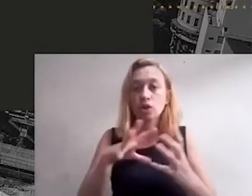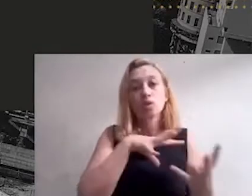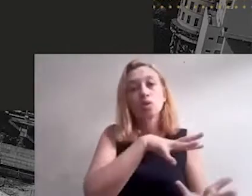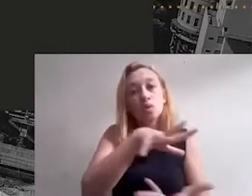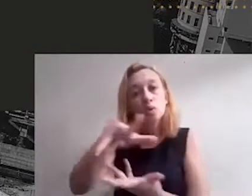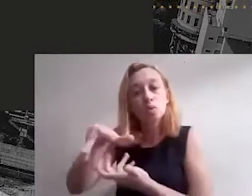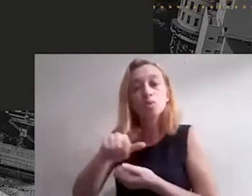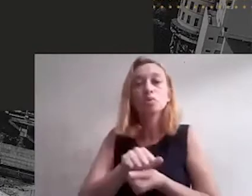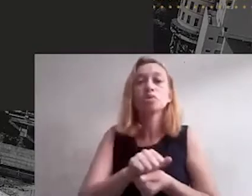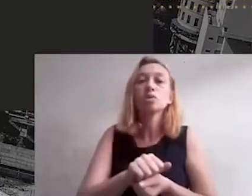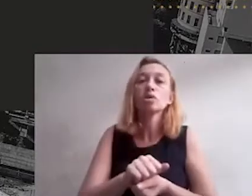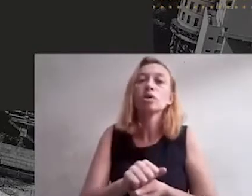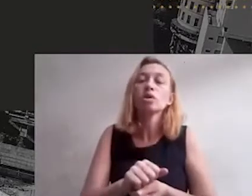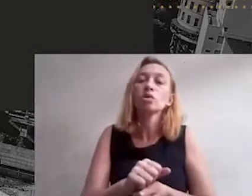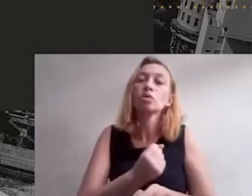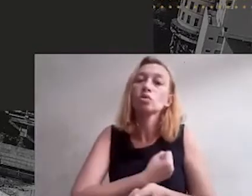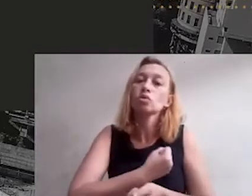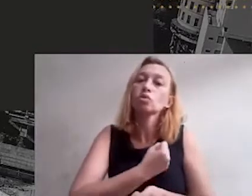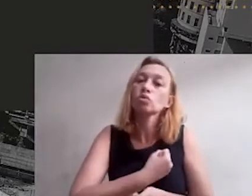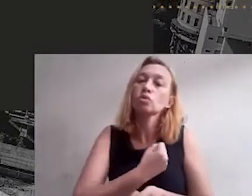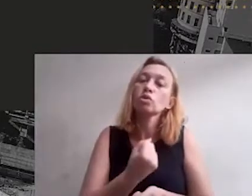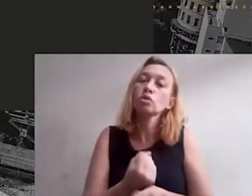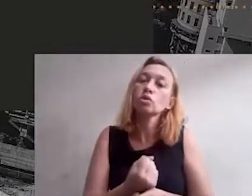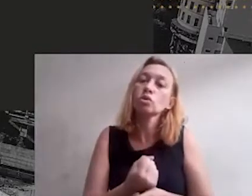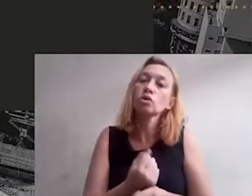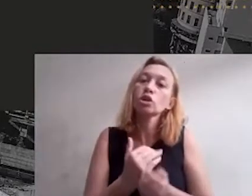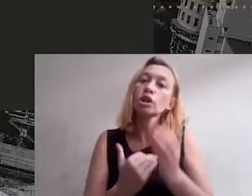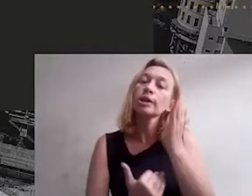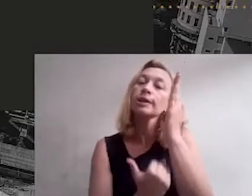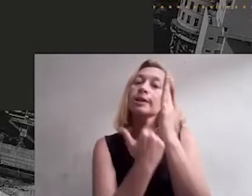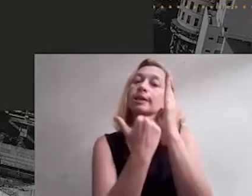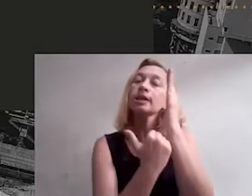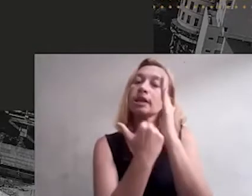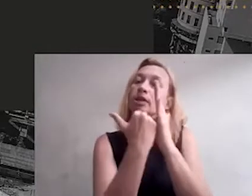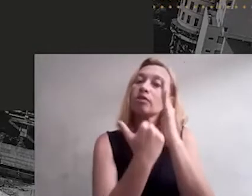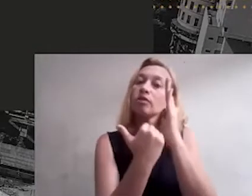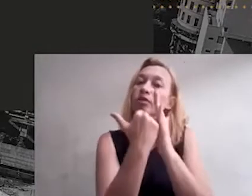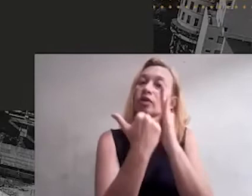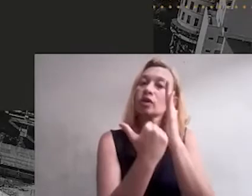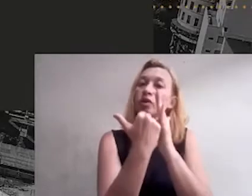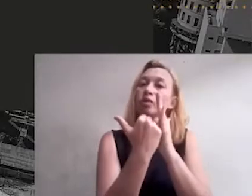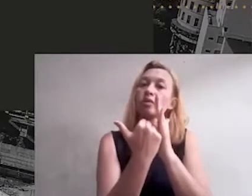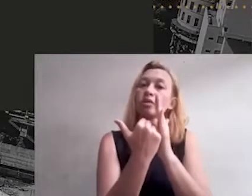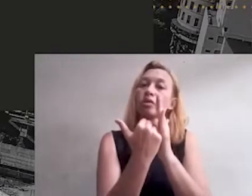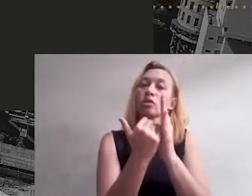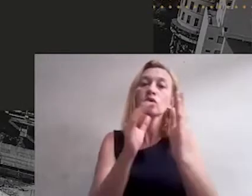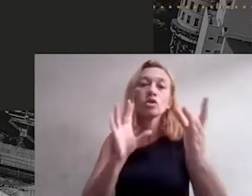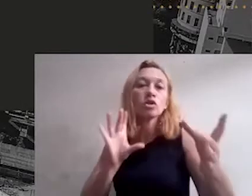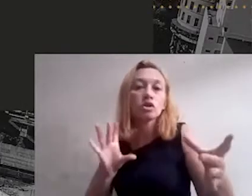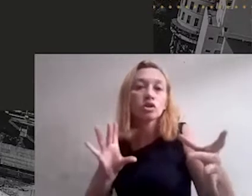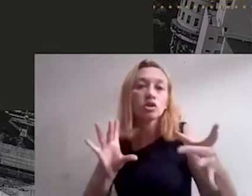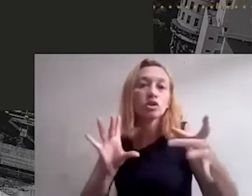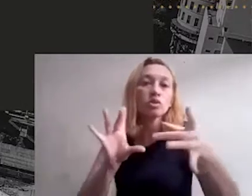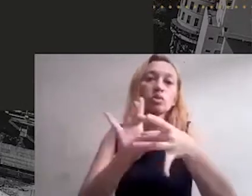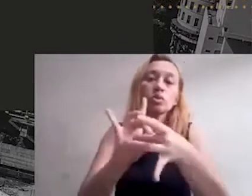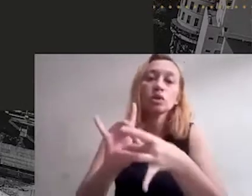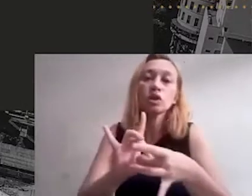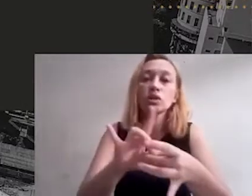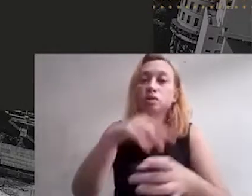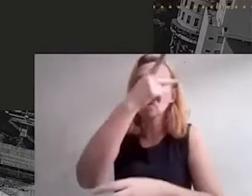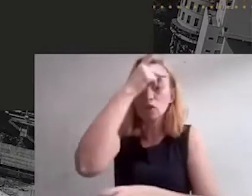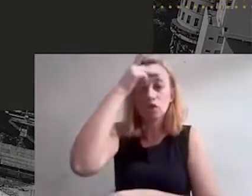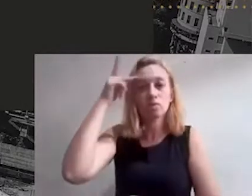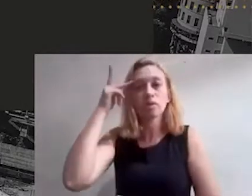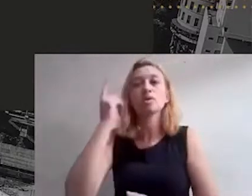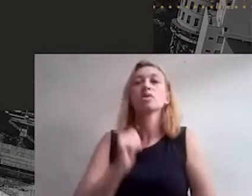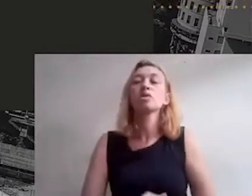aumentar o nível de engajamento das pessoas, porque ao ter o